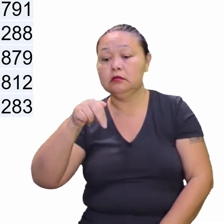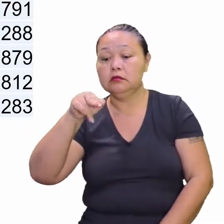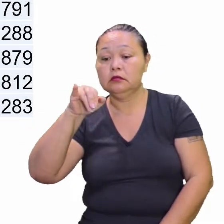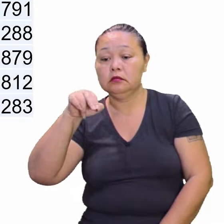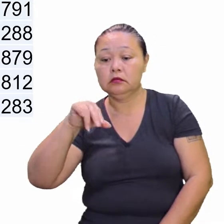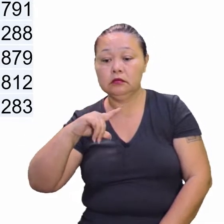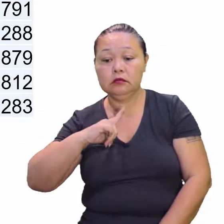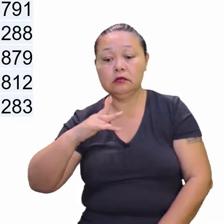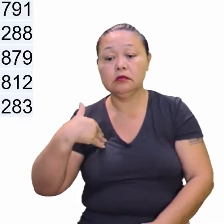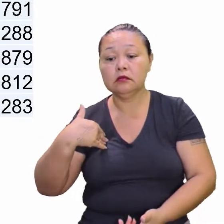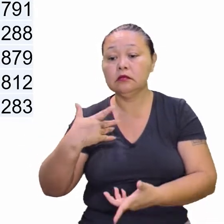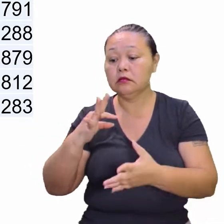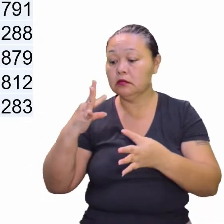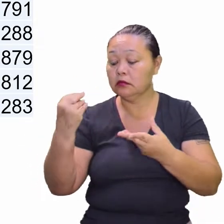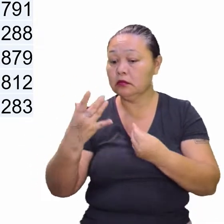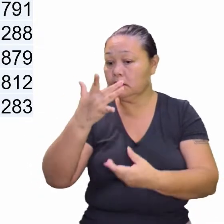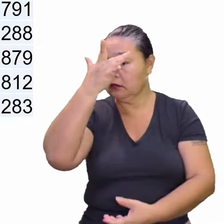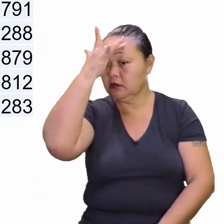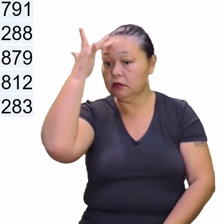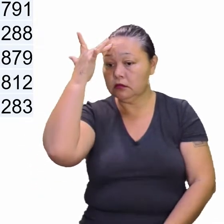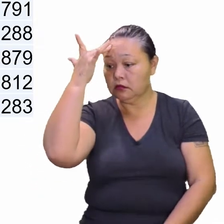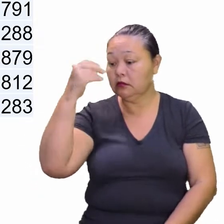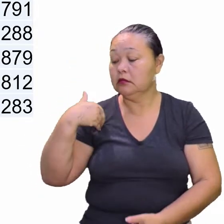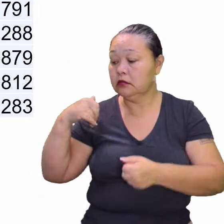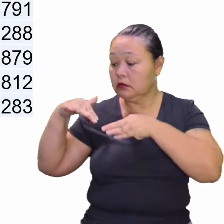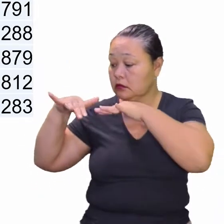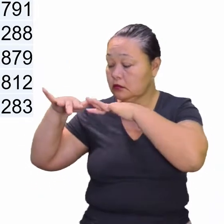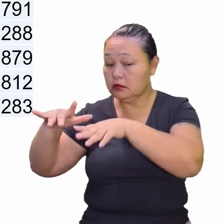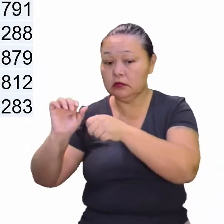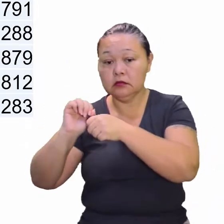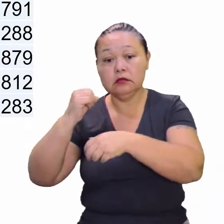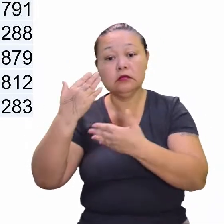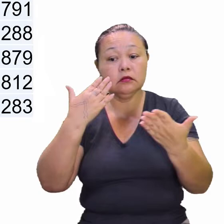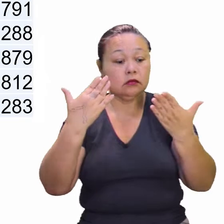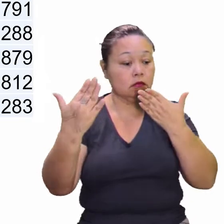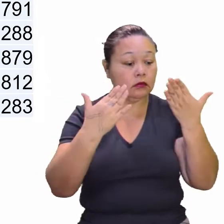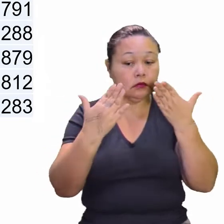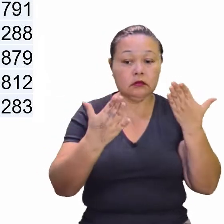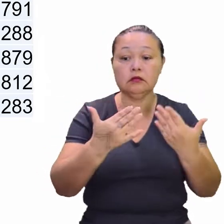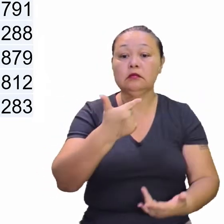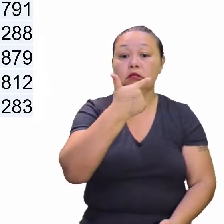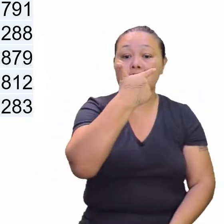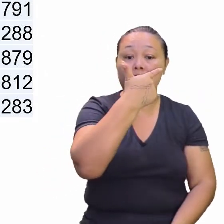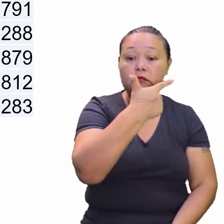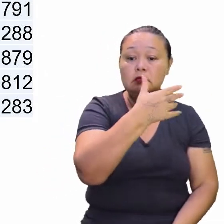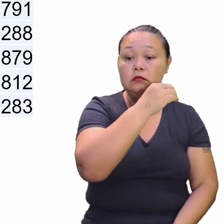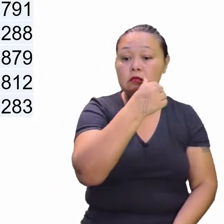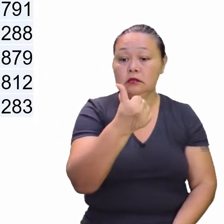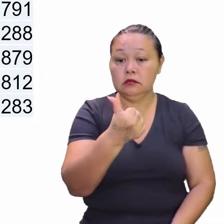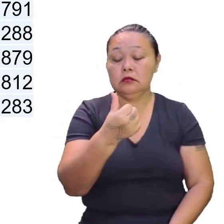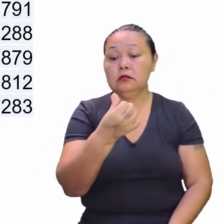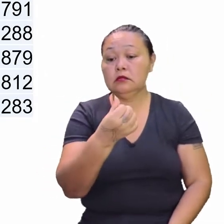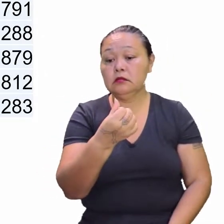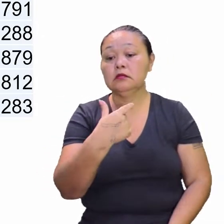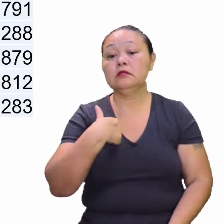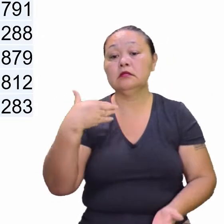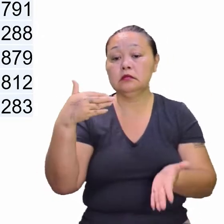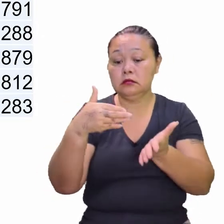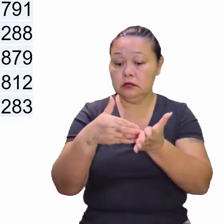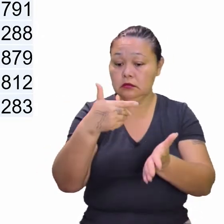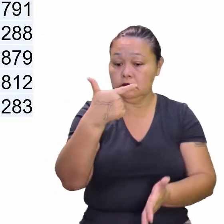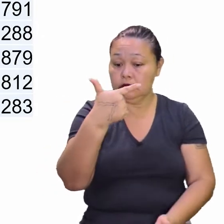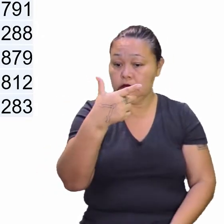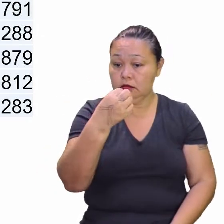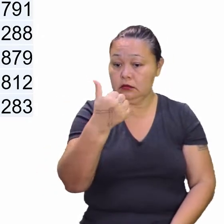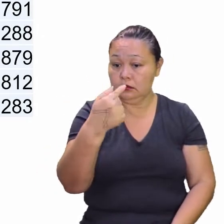o total de pessoal ocupado, quando a gente analisa aí de 2006 para 2017. Então, vamos fazer agora, Rogério, uma